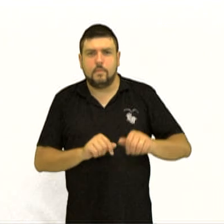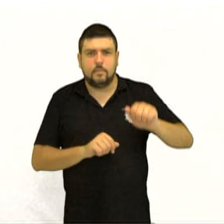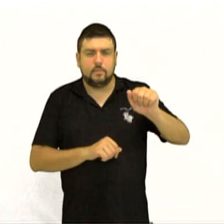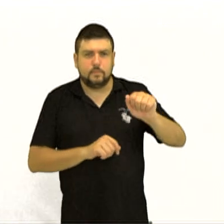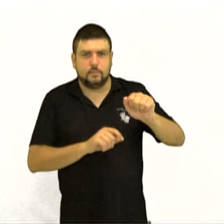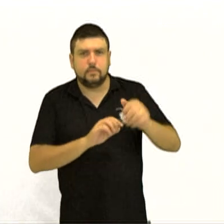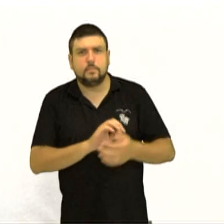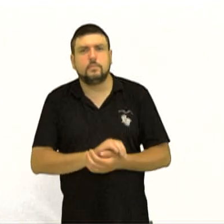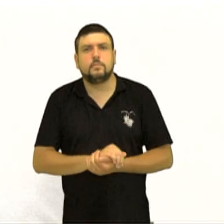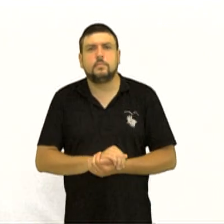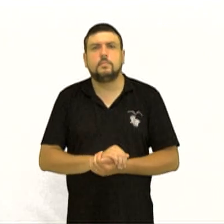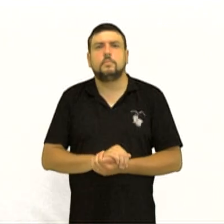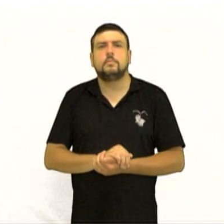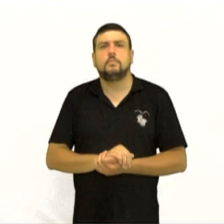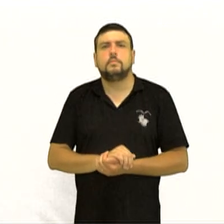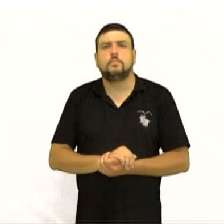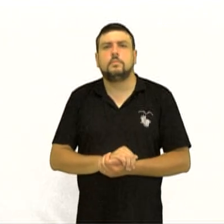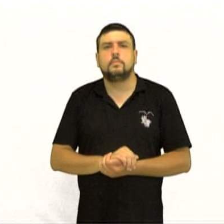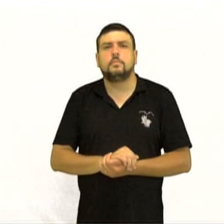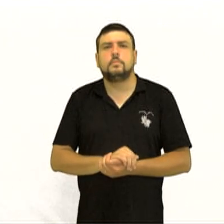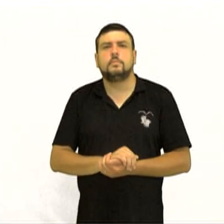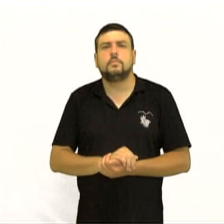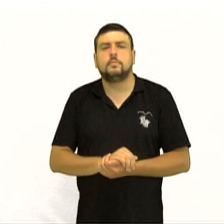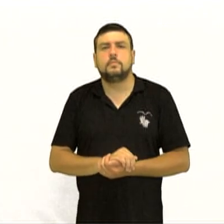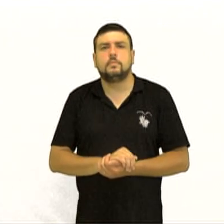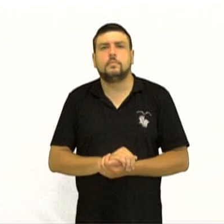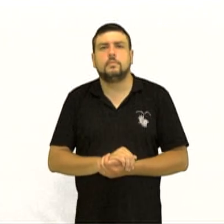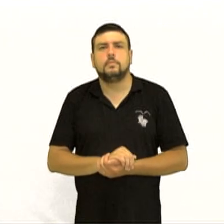Tempo para vocês fazerem. Ok? Vamos lá.